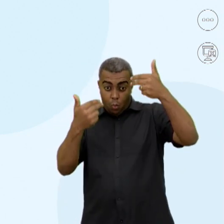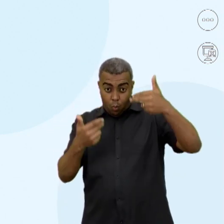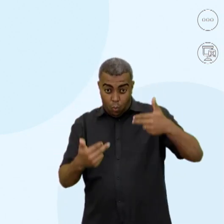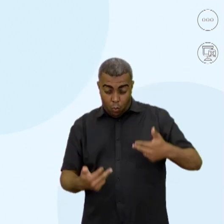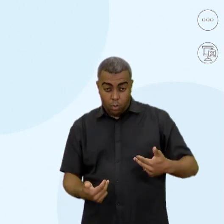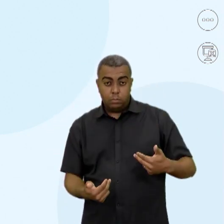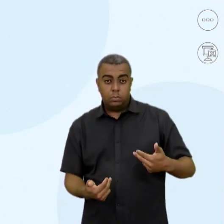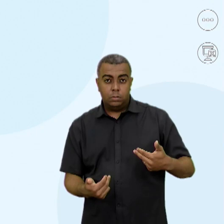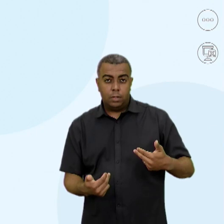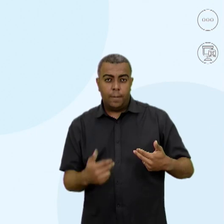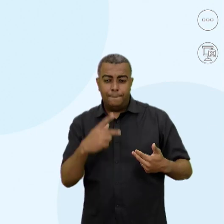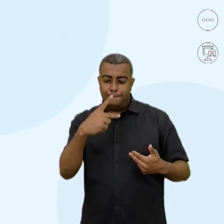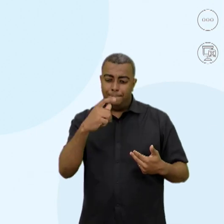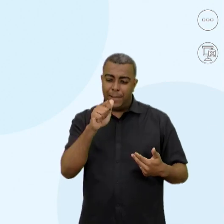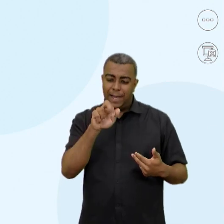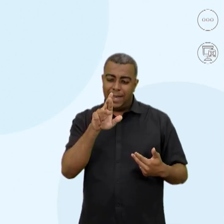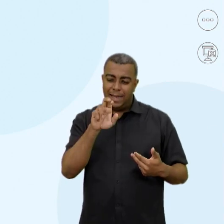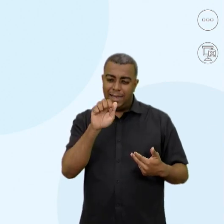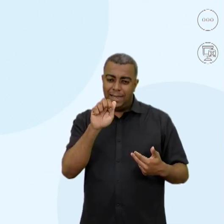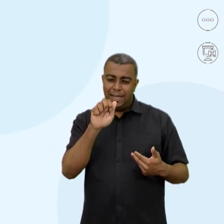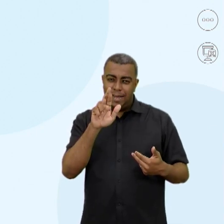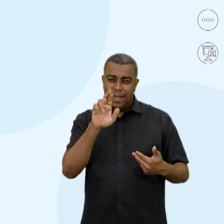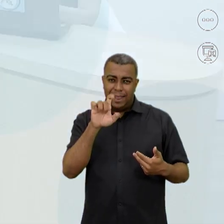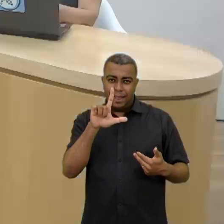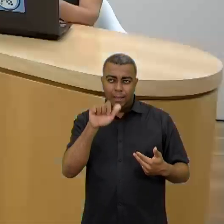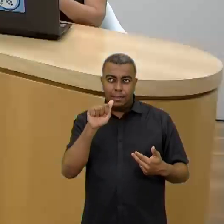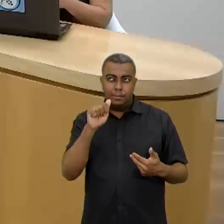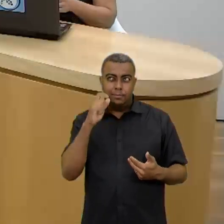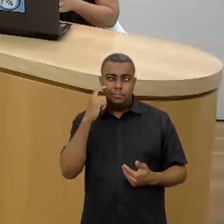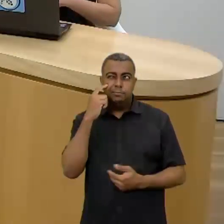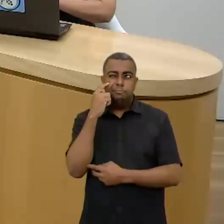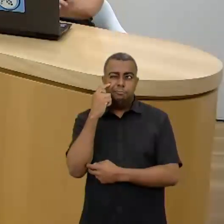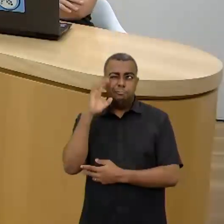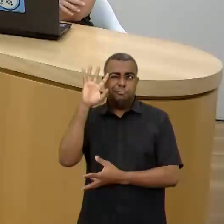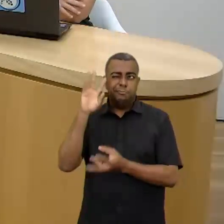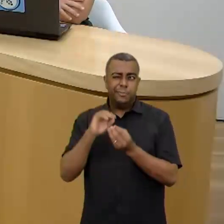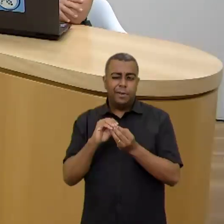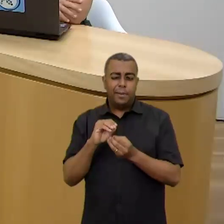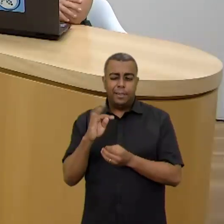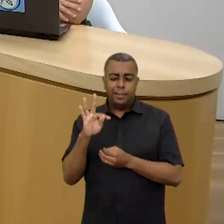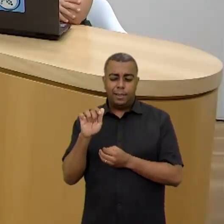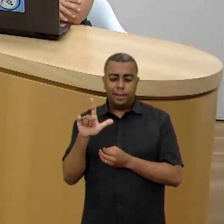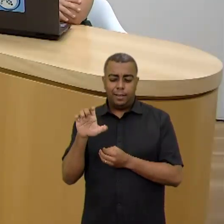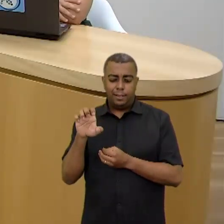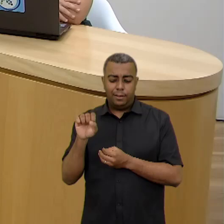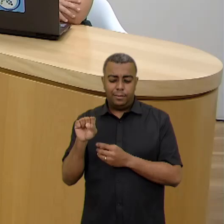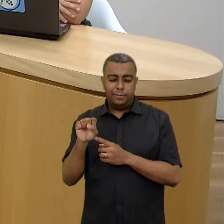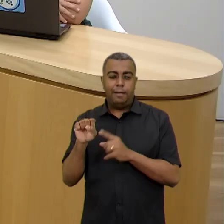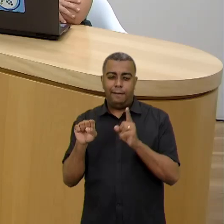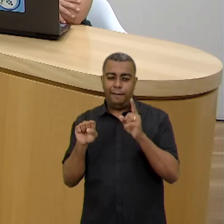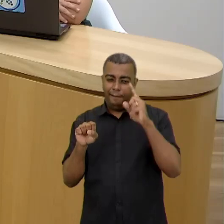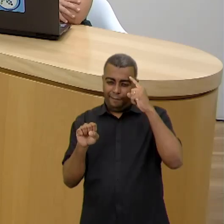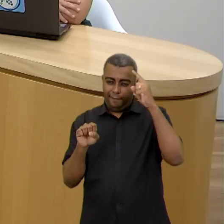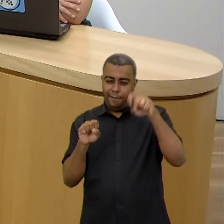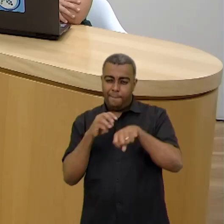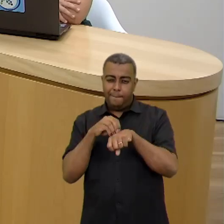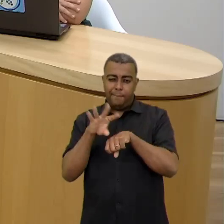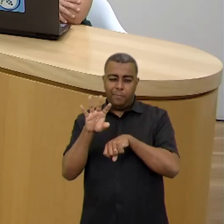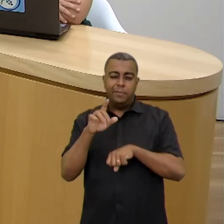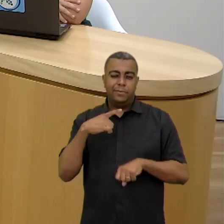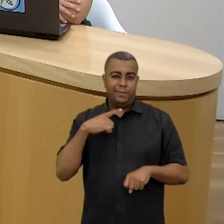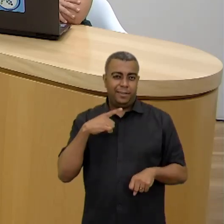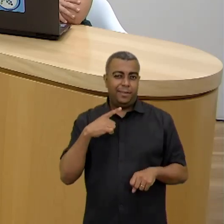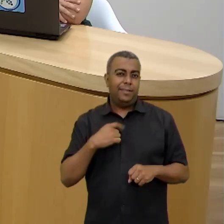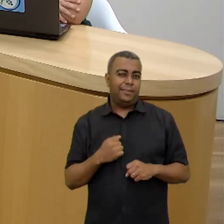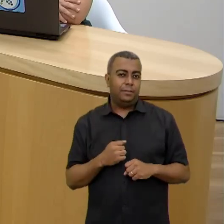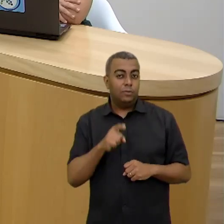coisas paralelas, você já desconfia, né? Que é o Tales, não é mesmo? Isso mesmo. Quando eu tô estudando, eu já falo, puxa, tem uma dica aí. Eu não sei se é, mas